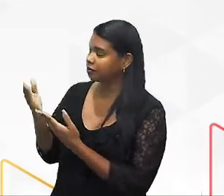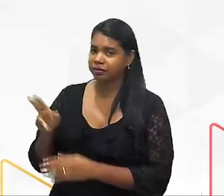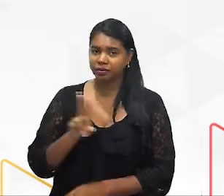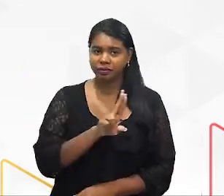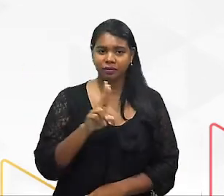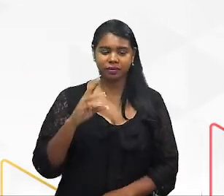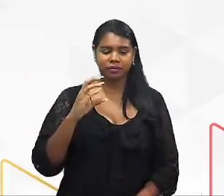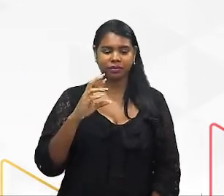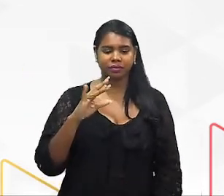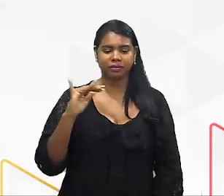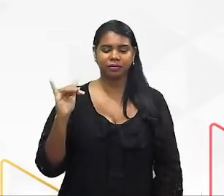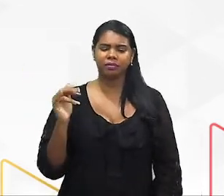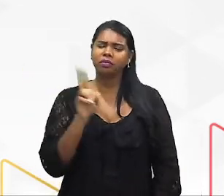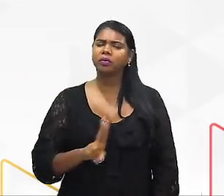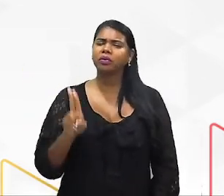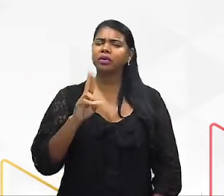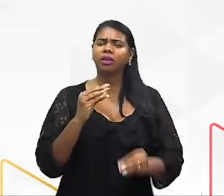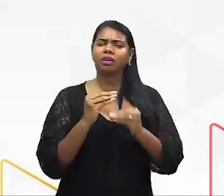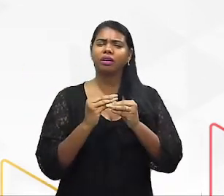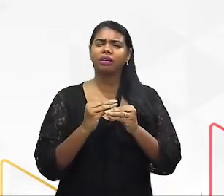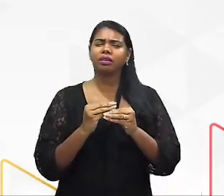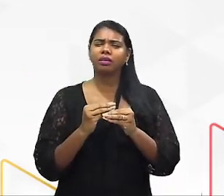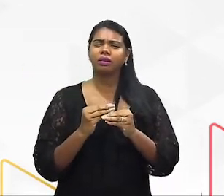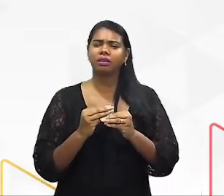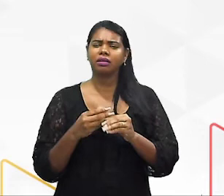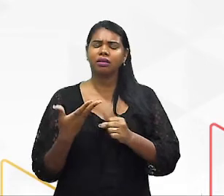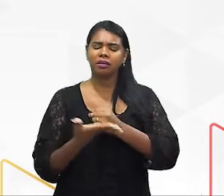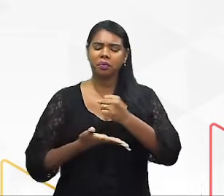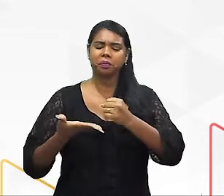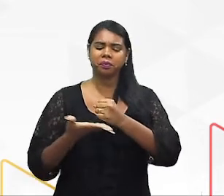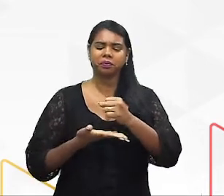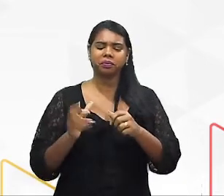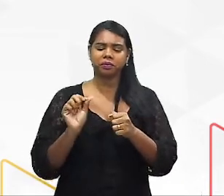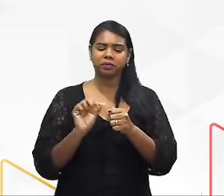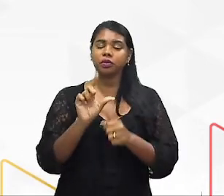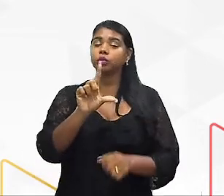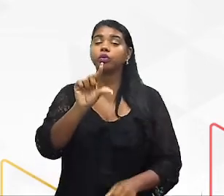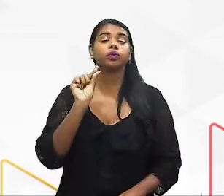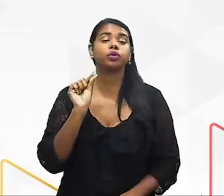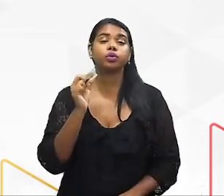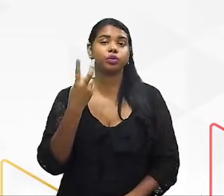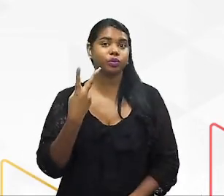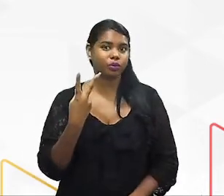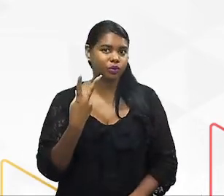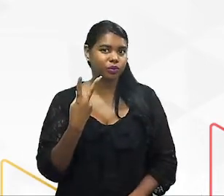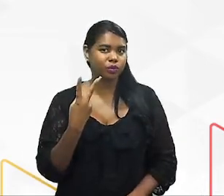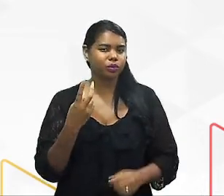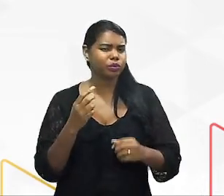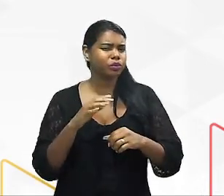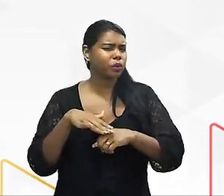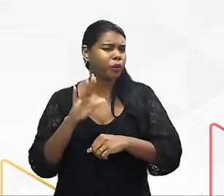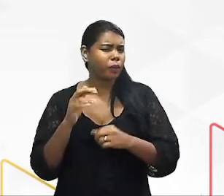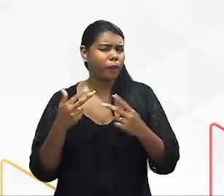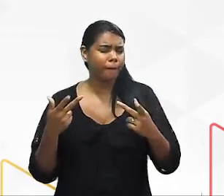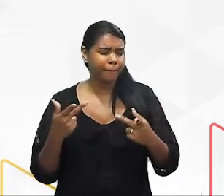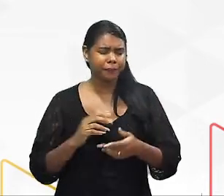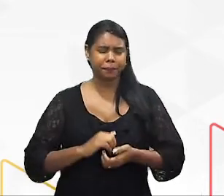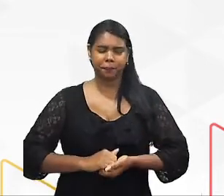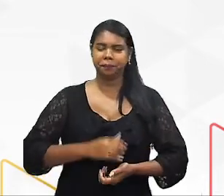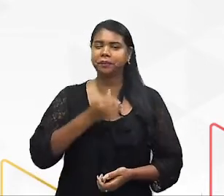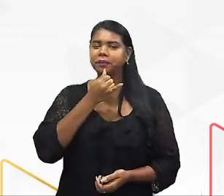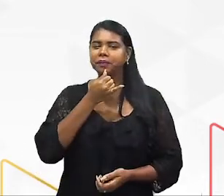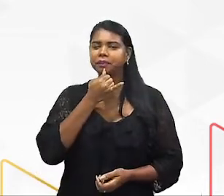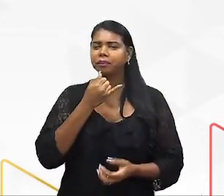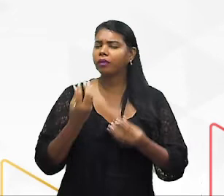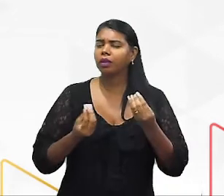que a gente usa, né, como base para fazer uma escolha entre duas ou mais opções. Então,